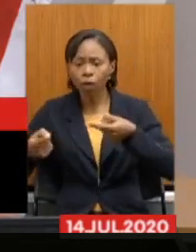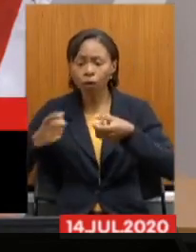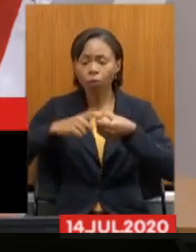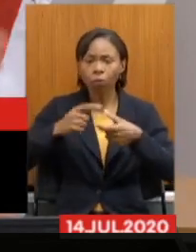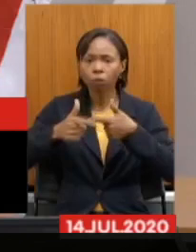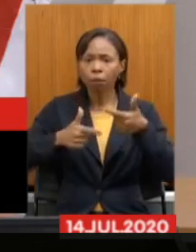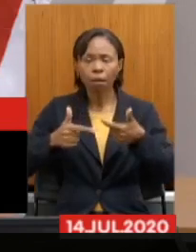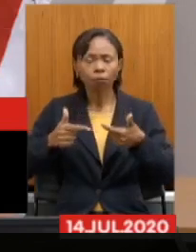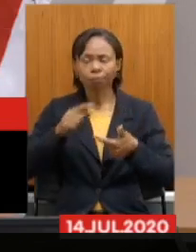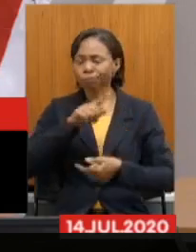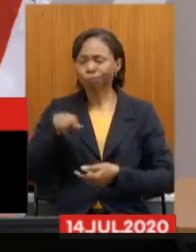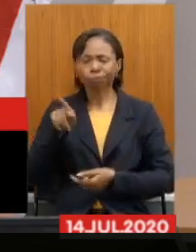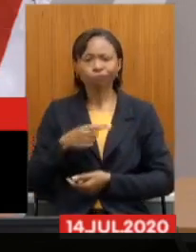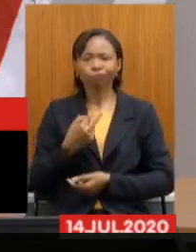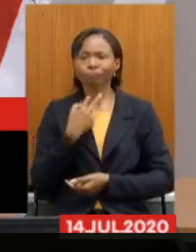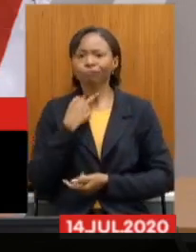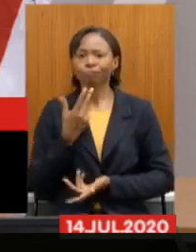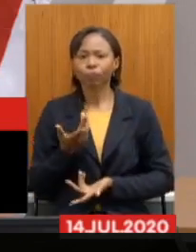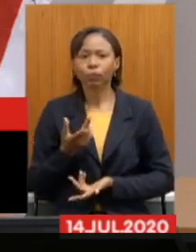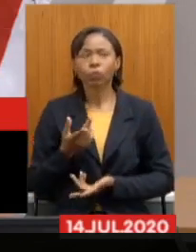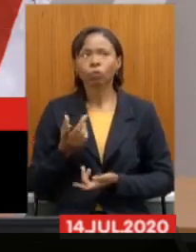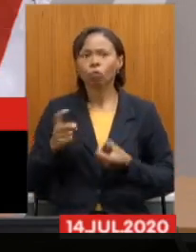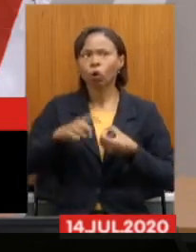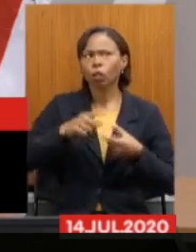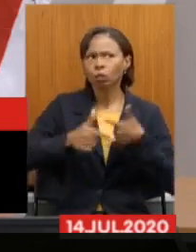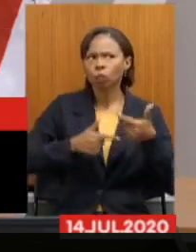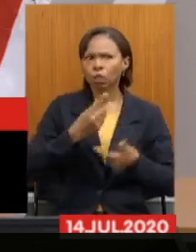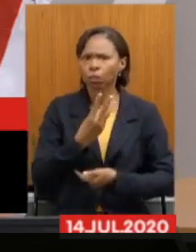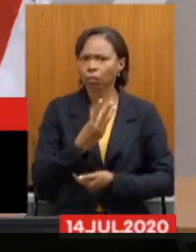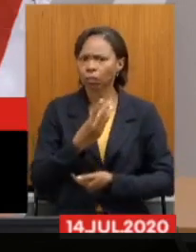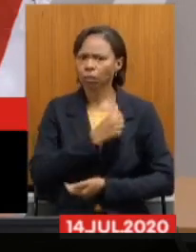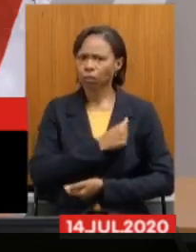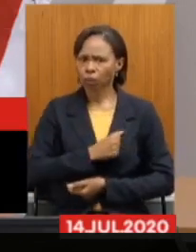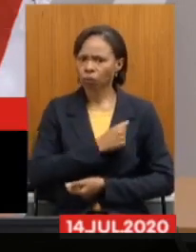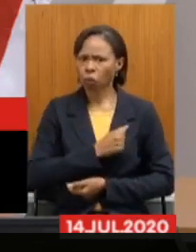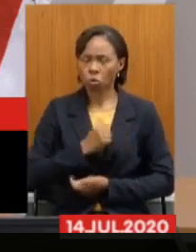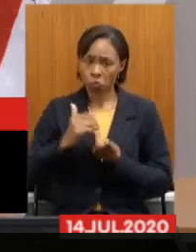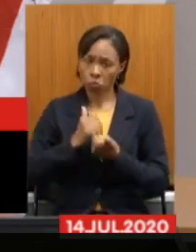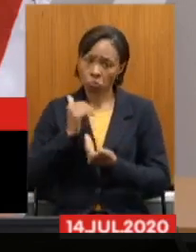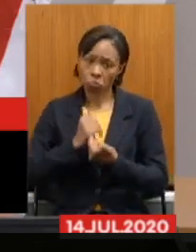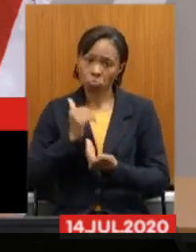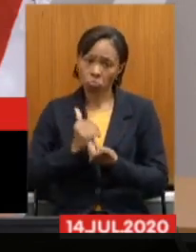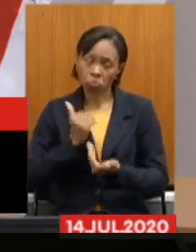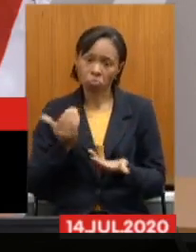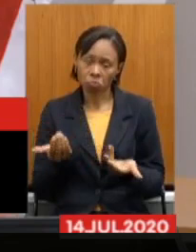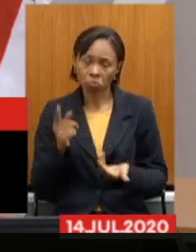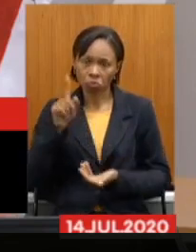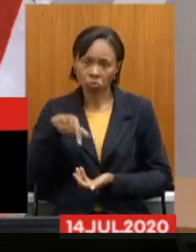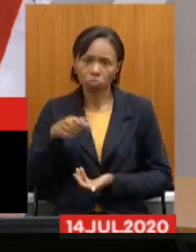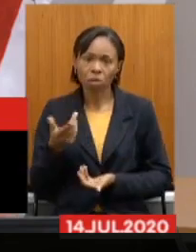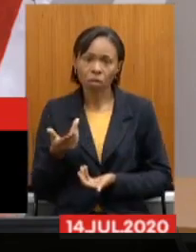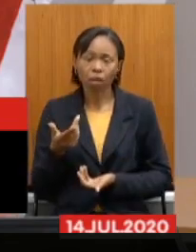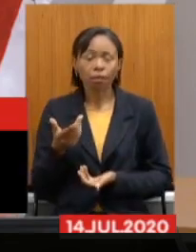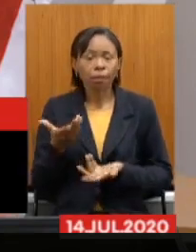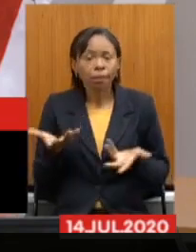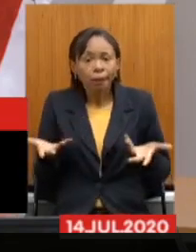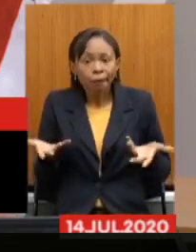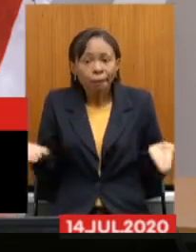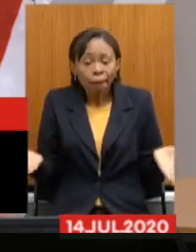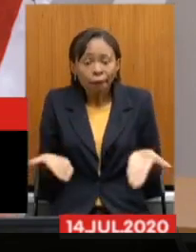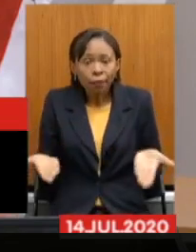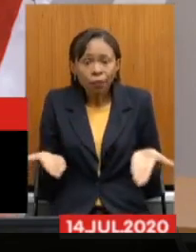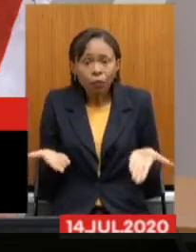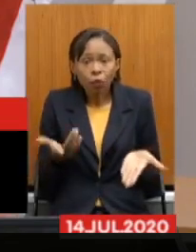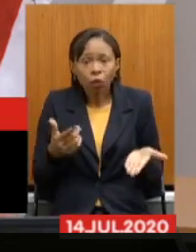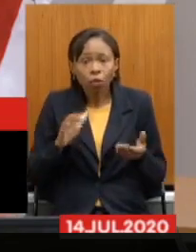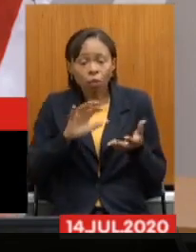dar provavelmente no dia 3 de agosto. Essa é a orientação que nós temos, né? De forma que, nesse bojo aqui, agora que eu entro na